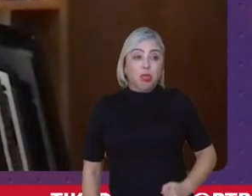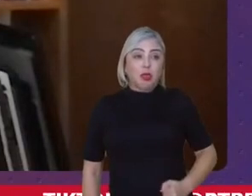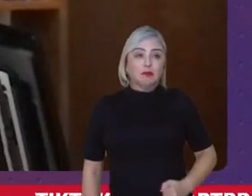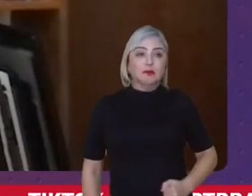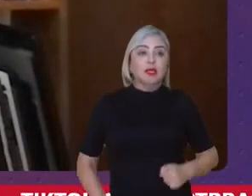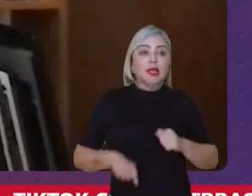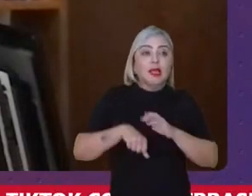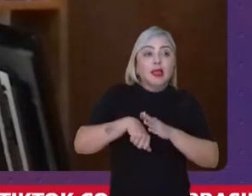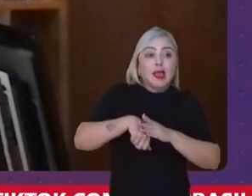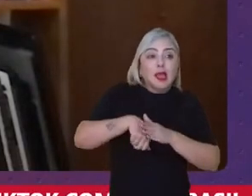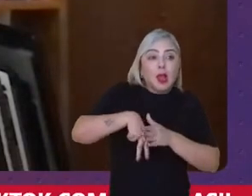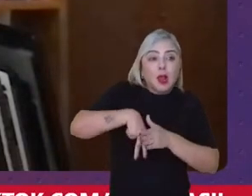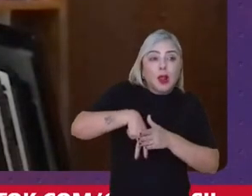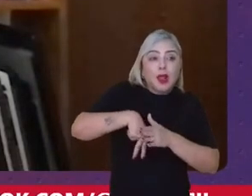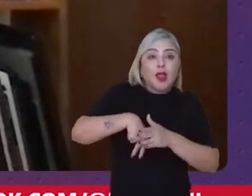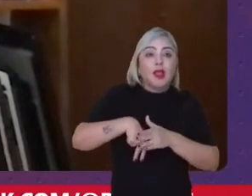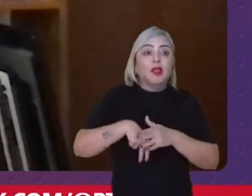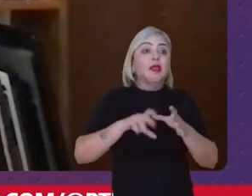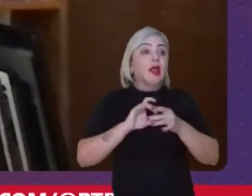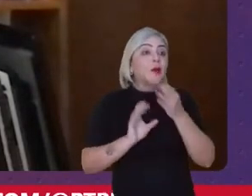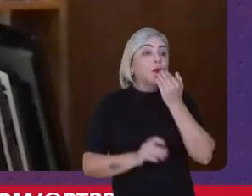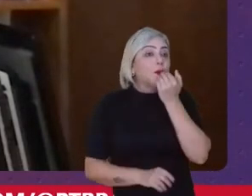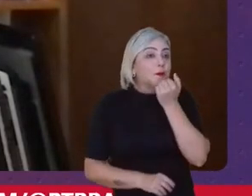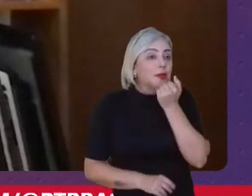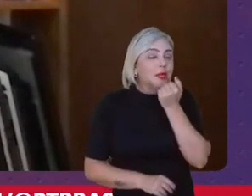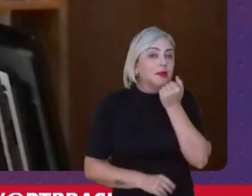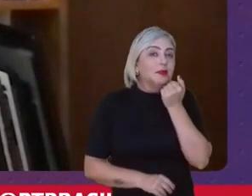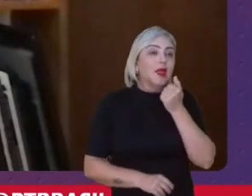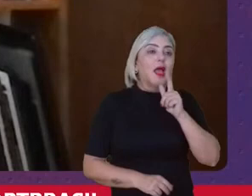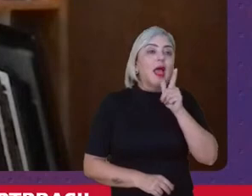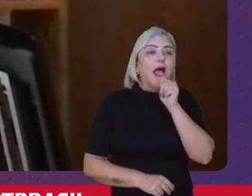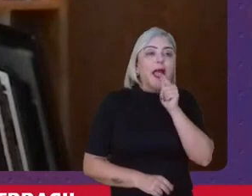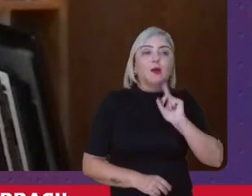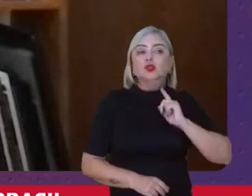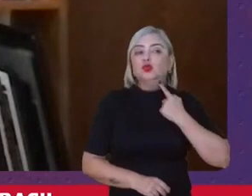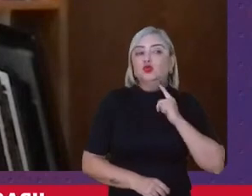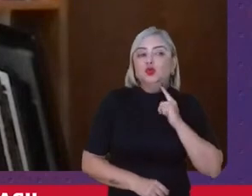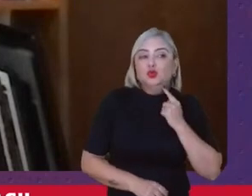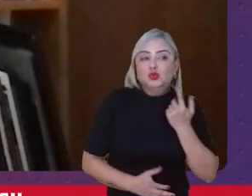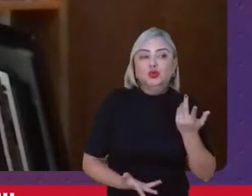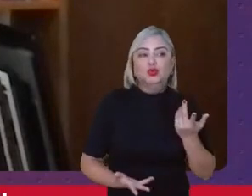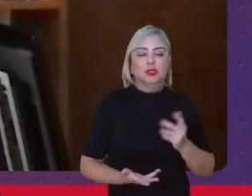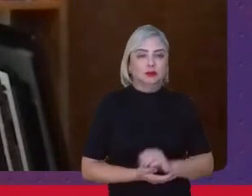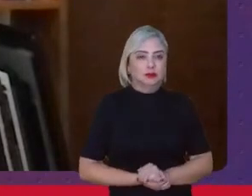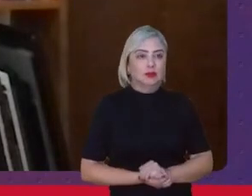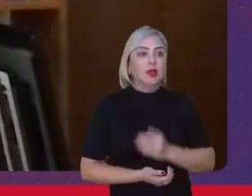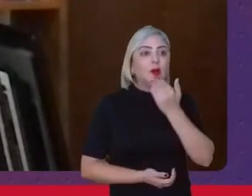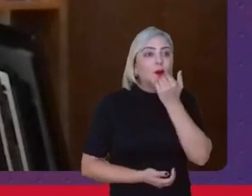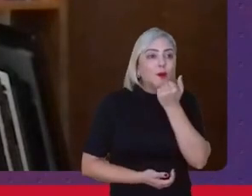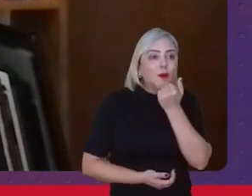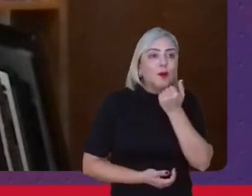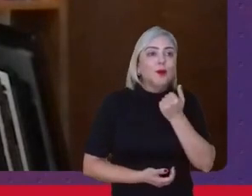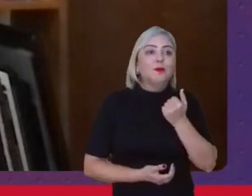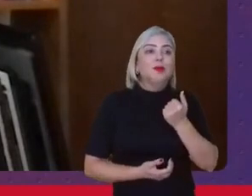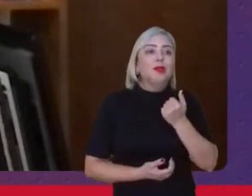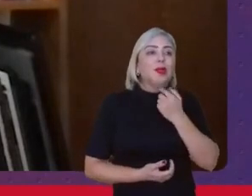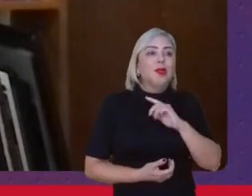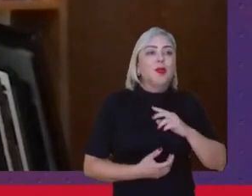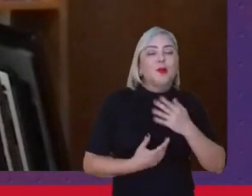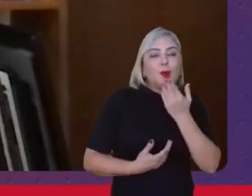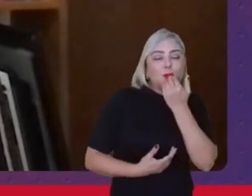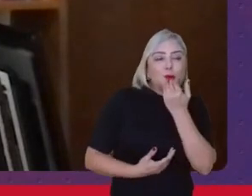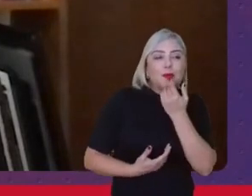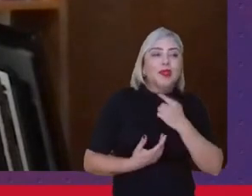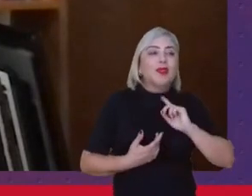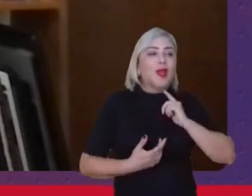Diarreia é uma doença ligada à alimentação, porque come uma alimento, ou porque bebe uma água que não está adequada, ou porque come uma comida que está estragada.